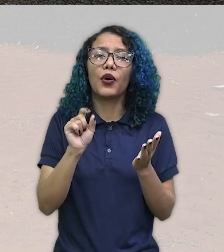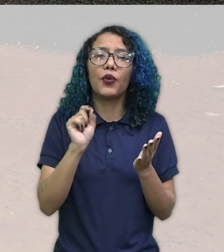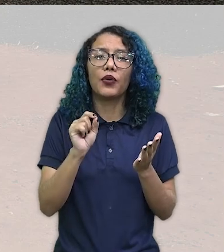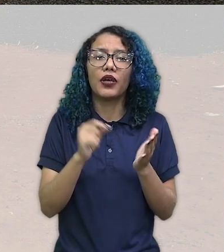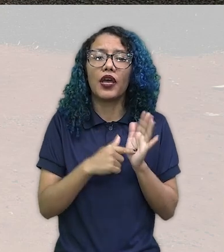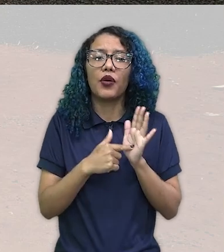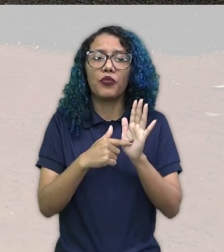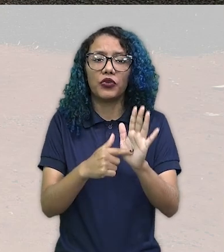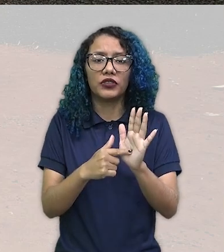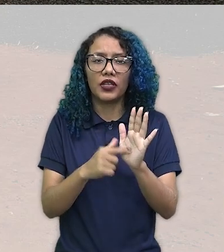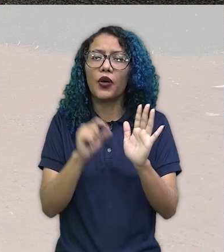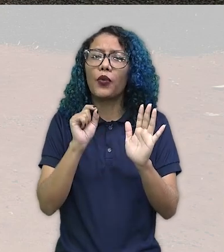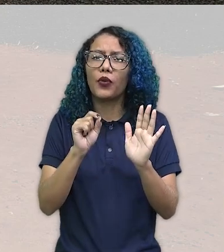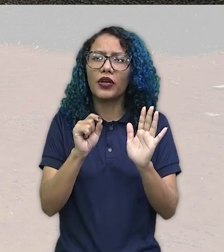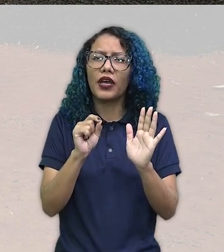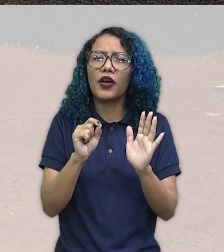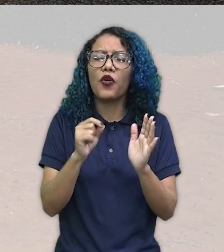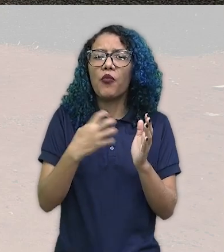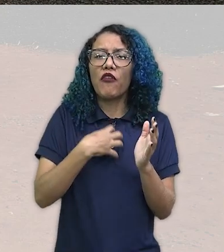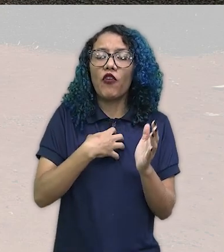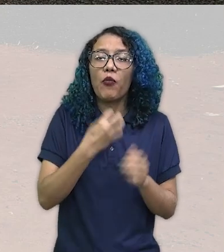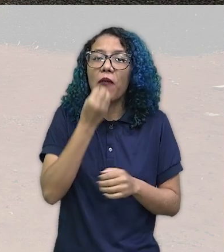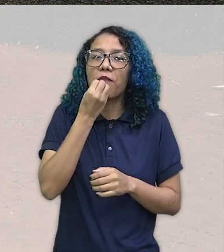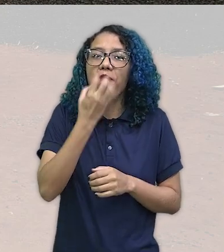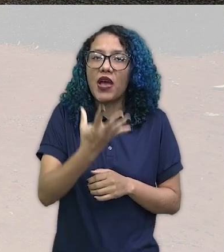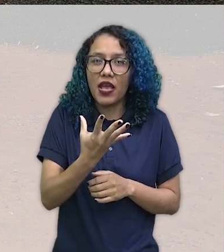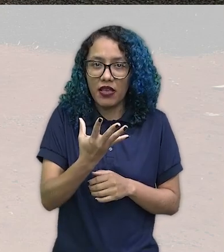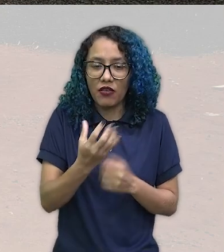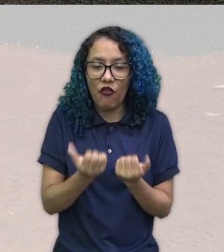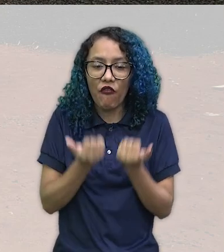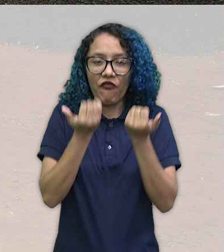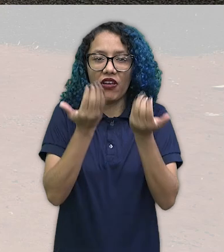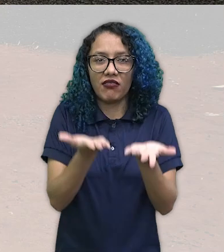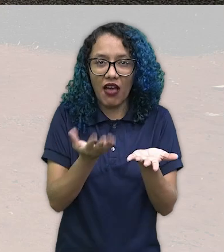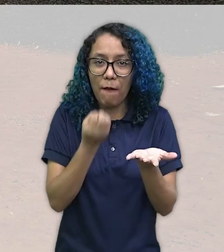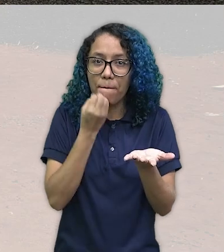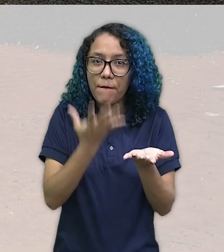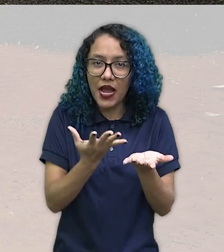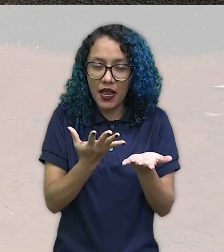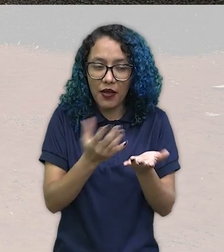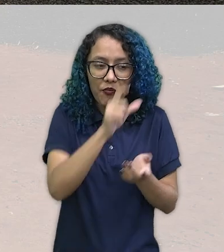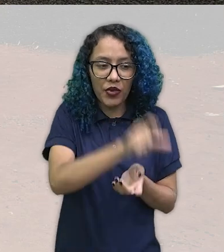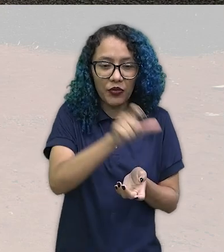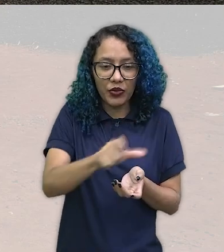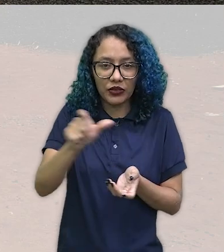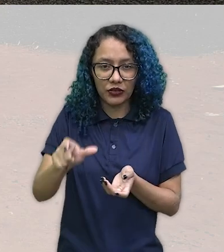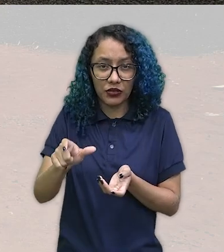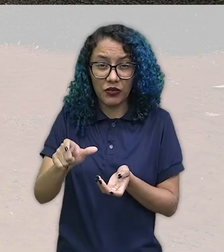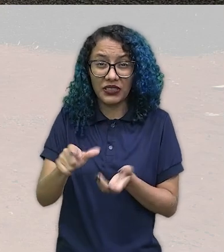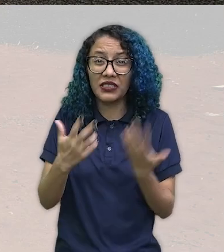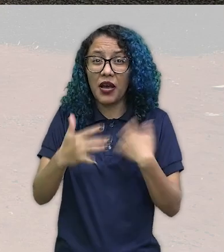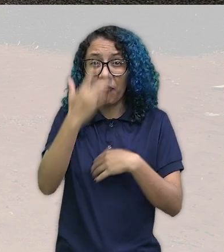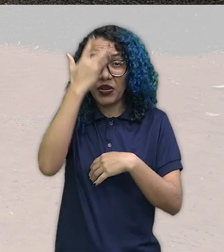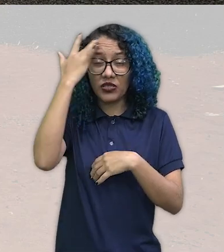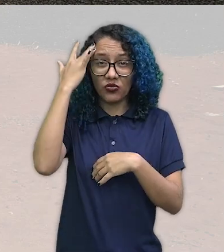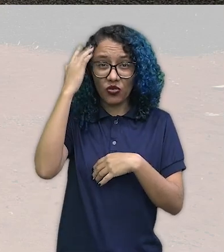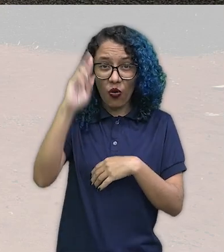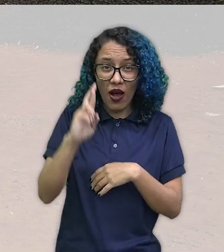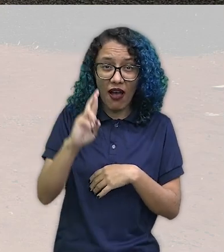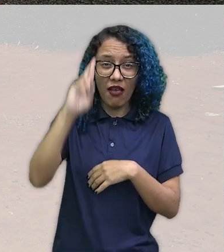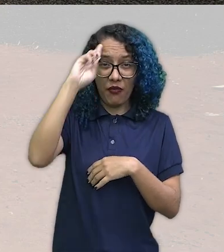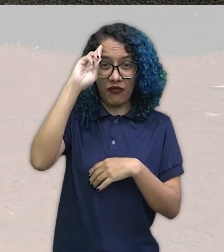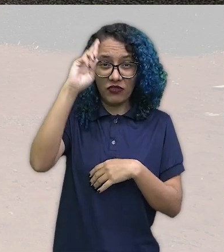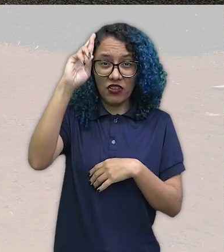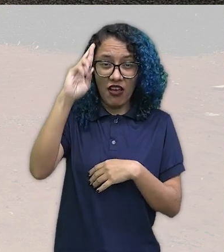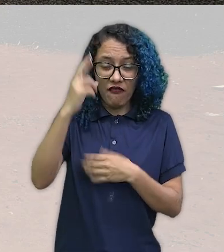quê? Um bem para a sociedade, um bem para o cidadão. E quem se põe a governar a cidade